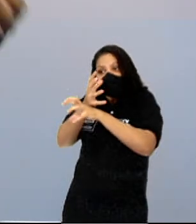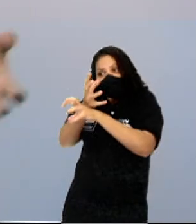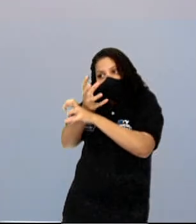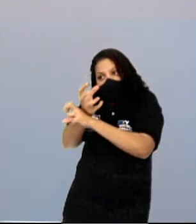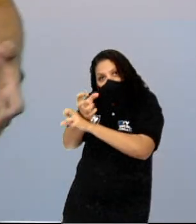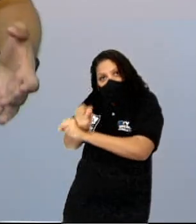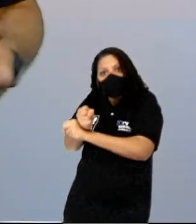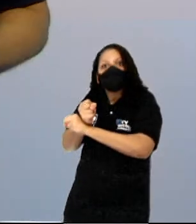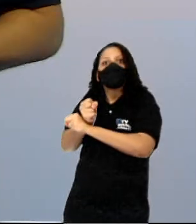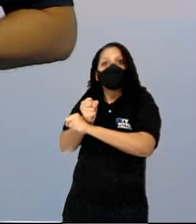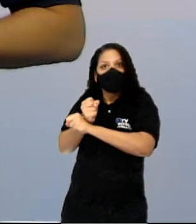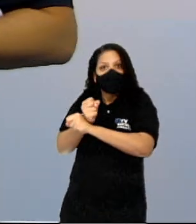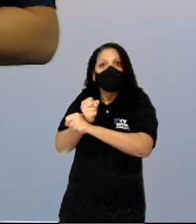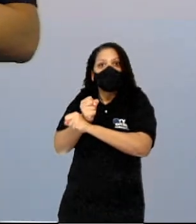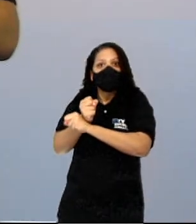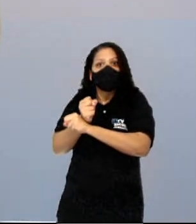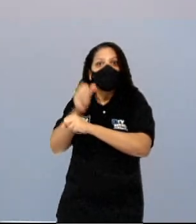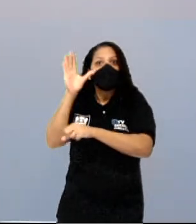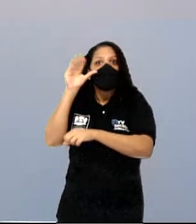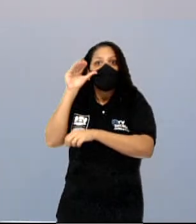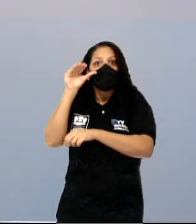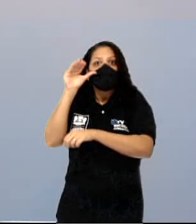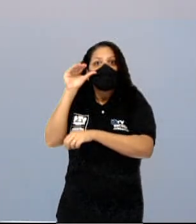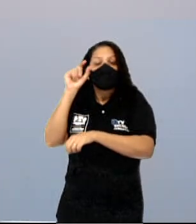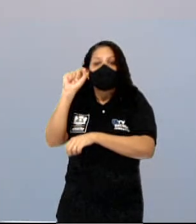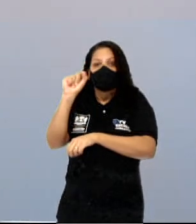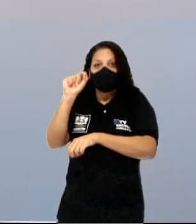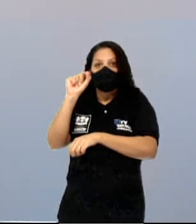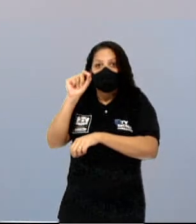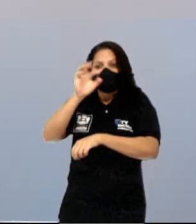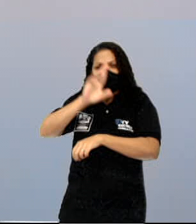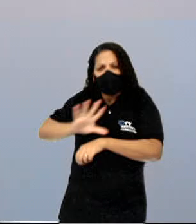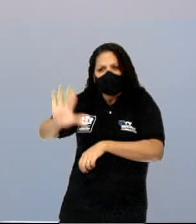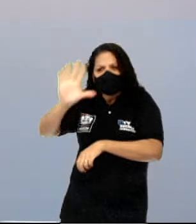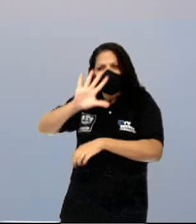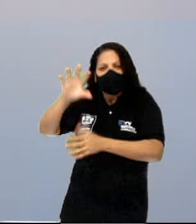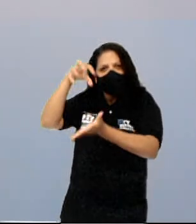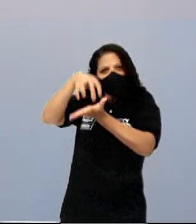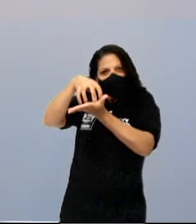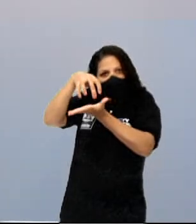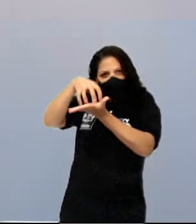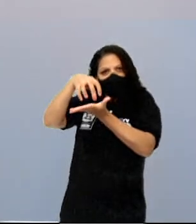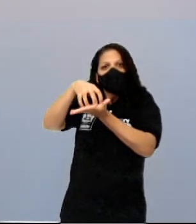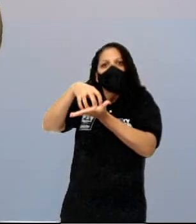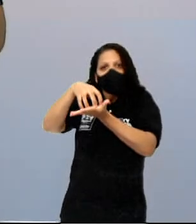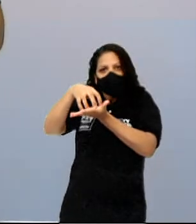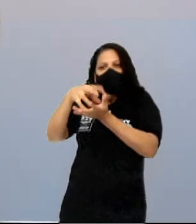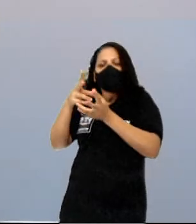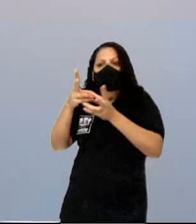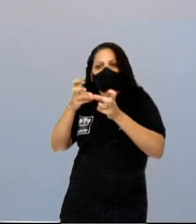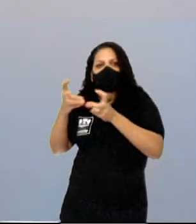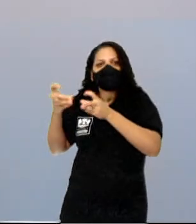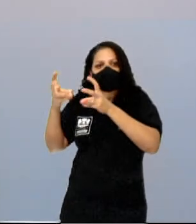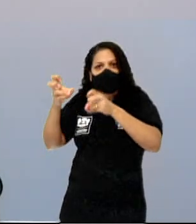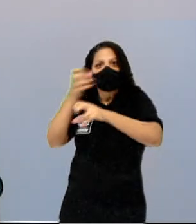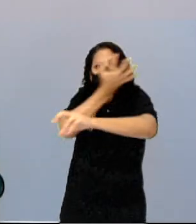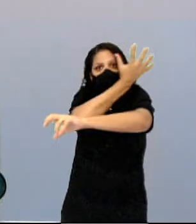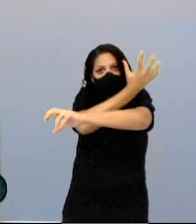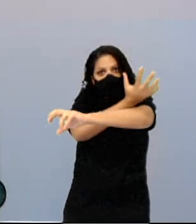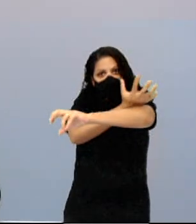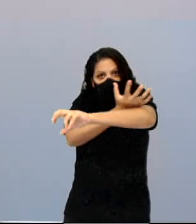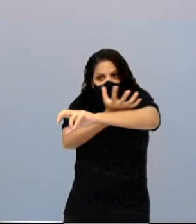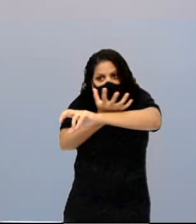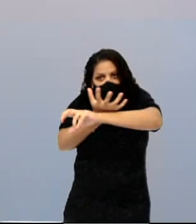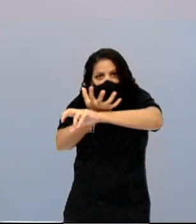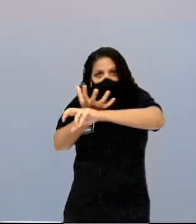Inclusive tem uma curiosidade, em alguns períodos do ano, aquela região ali central, onde aparece o domínio do Cerrado, a umidade do ar,